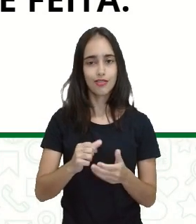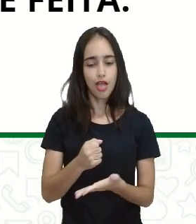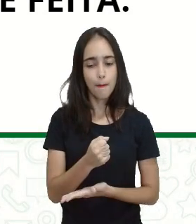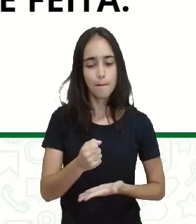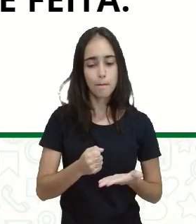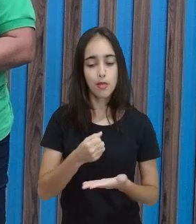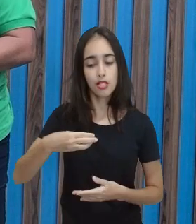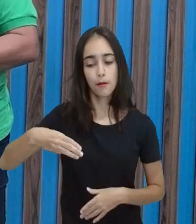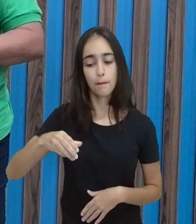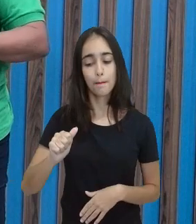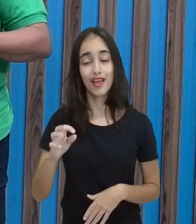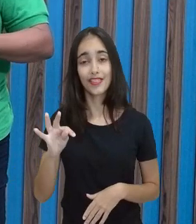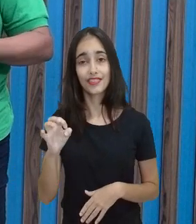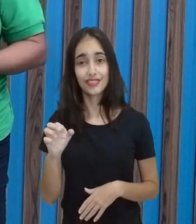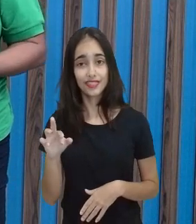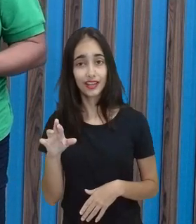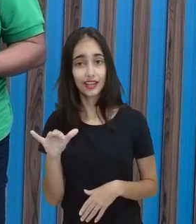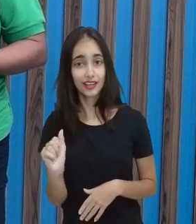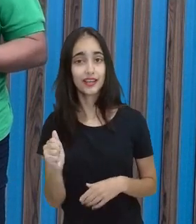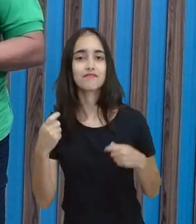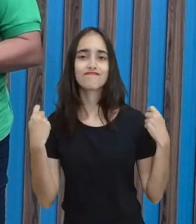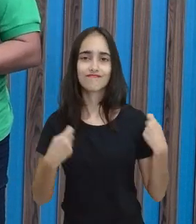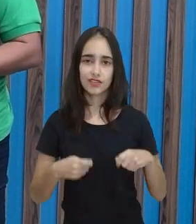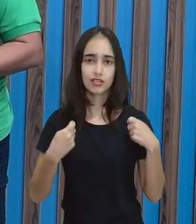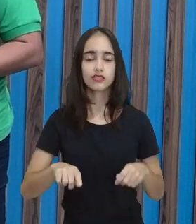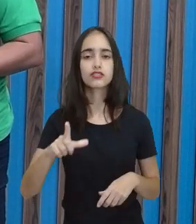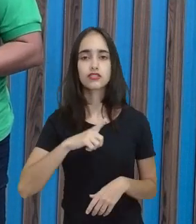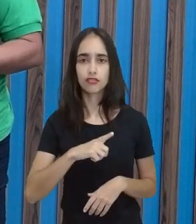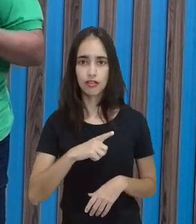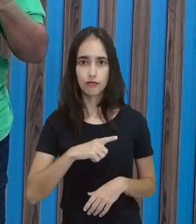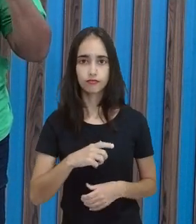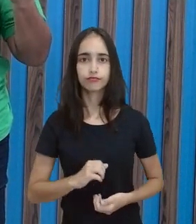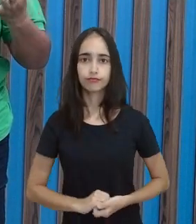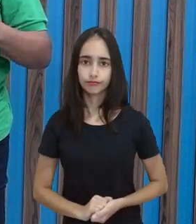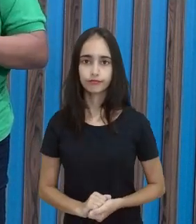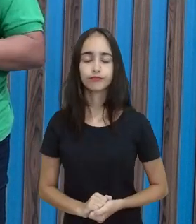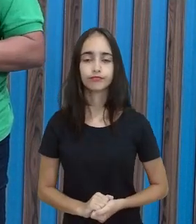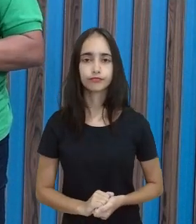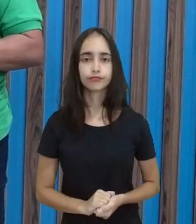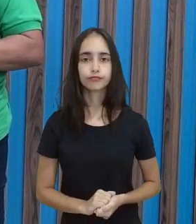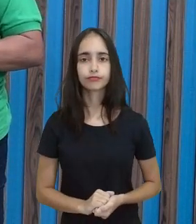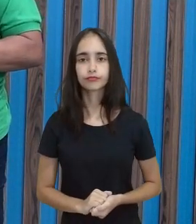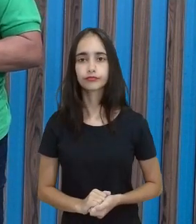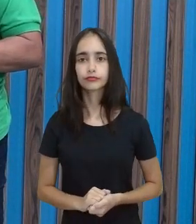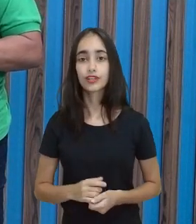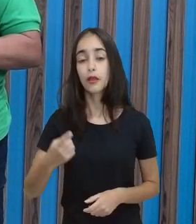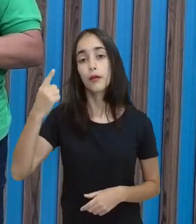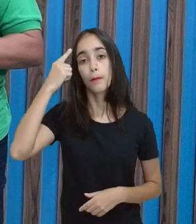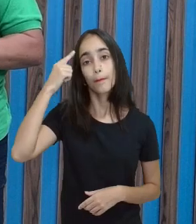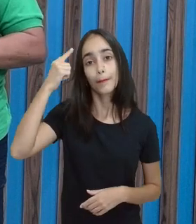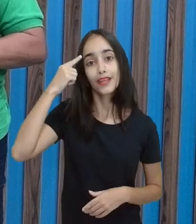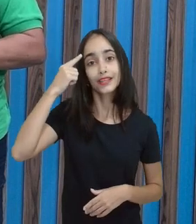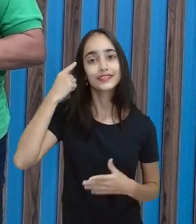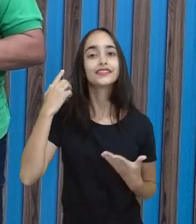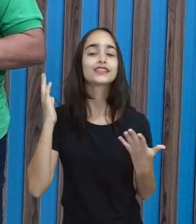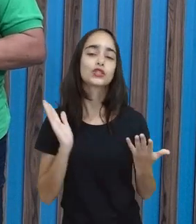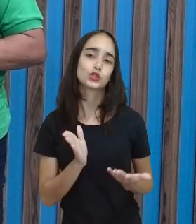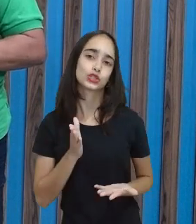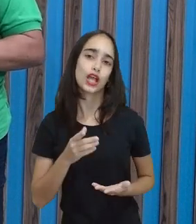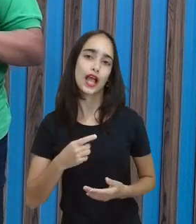ter uma matéria-prima para fabricar, para produzir. E aí, pensando nisso, eu queria que